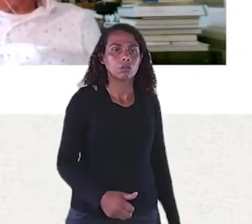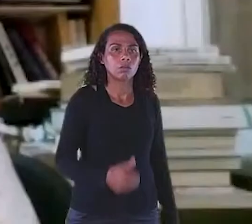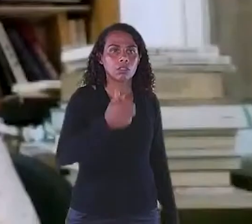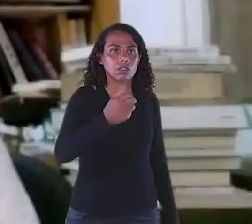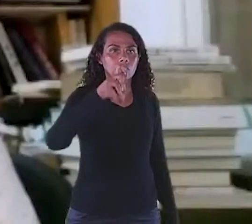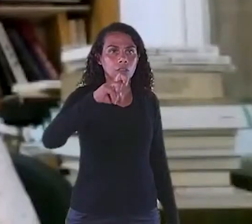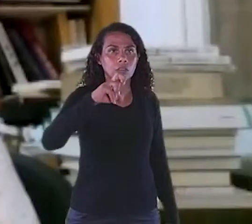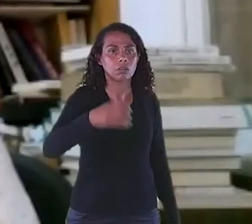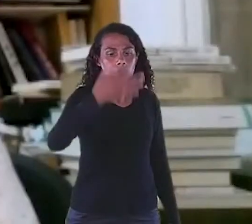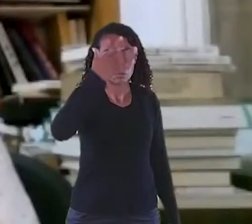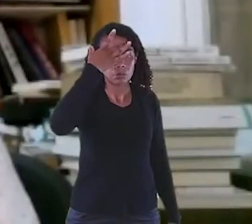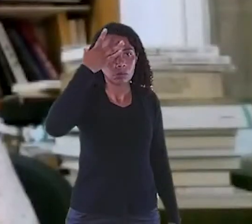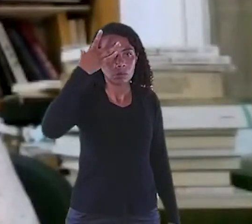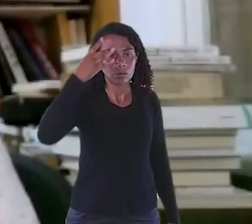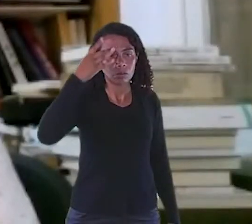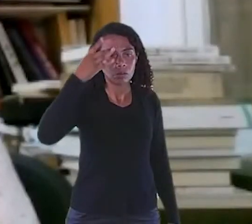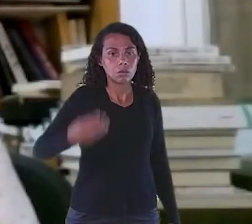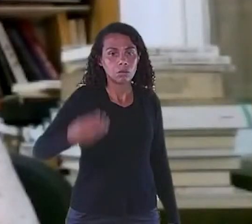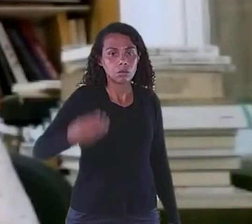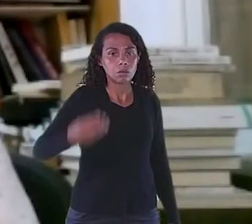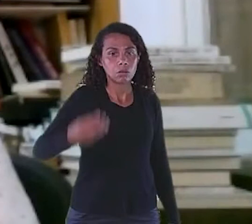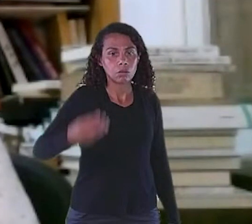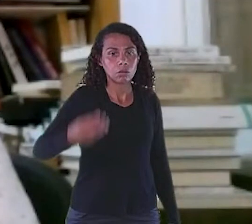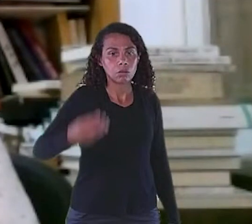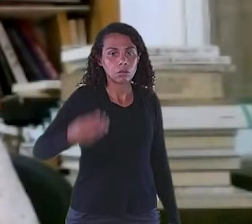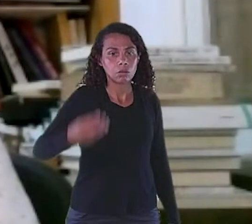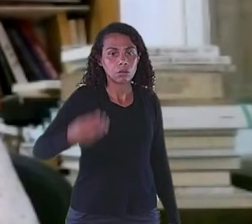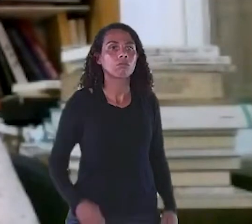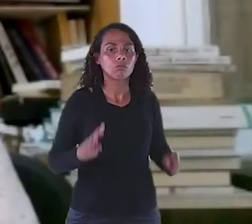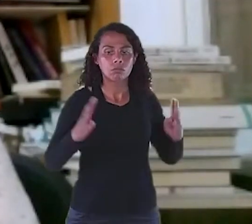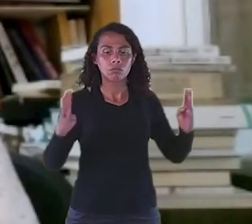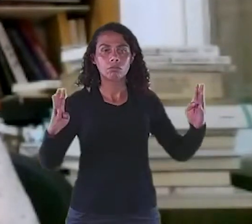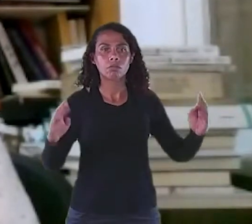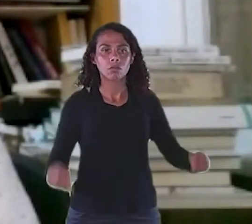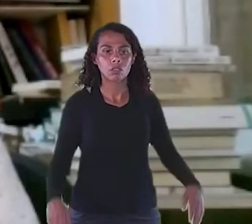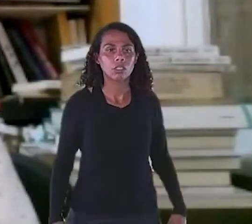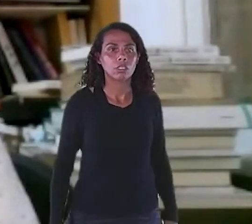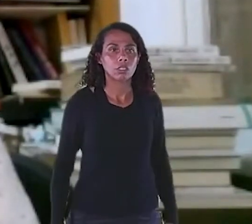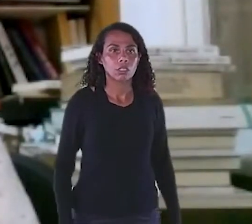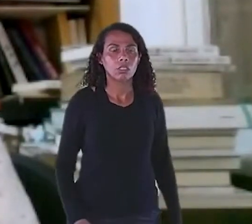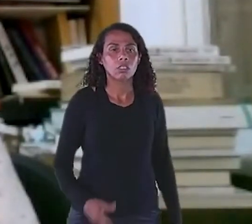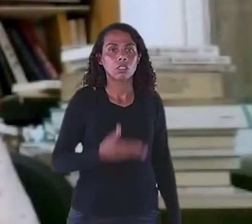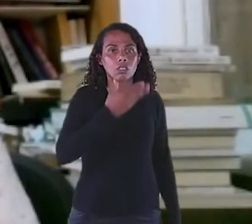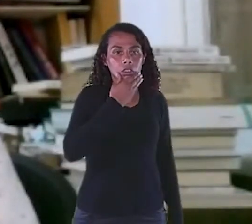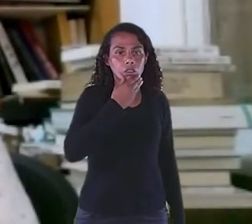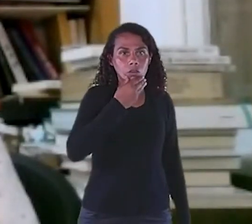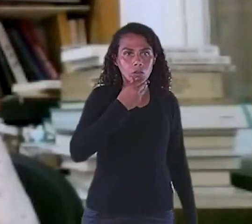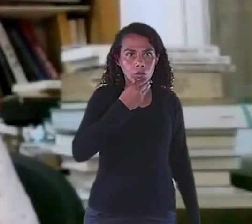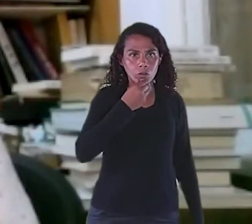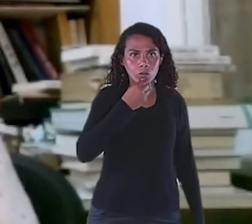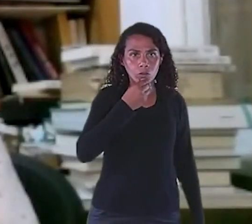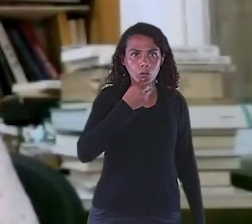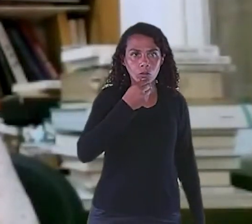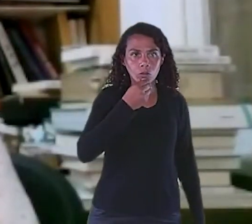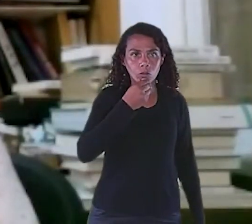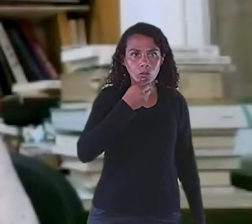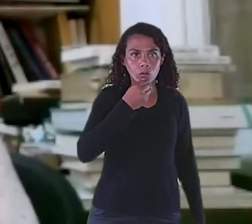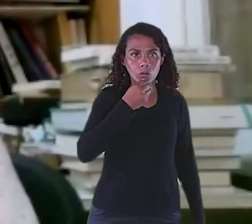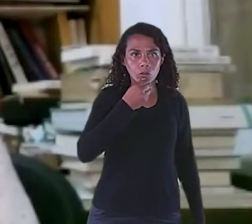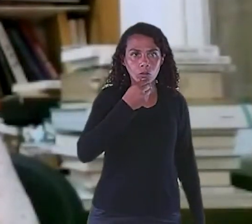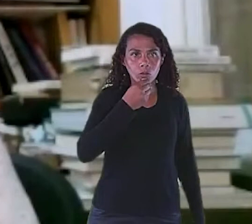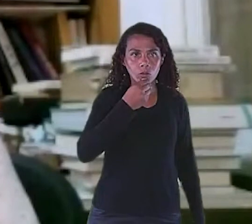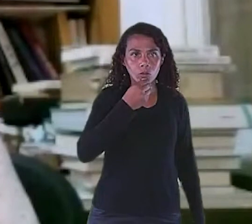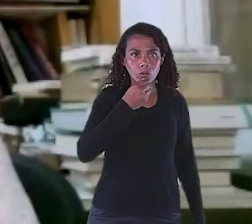assim, meus amigos, vocês sabem o prazer que é para mim ter entre nós o grande Nelson Werneck